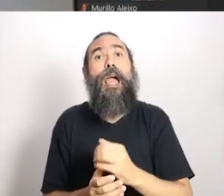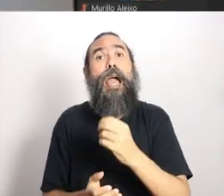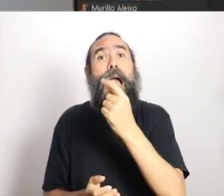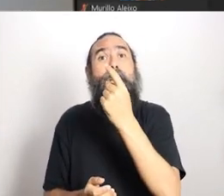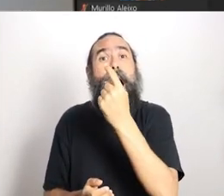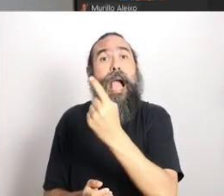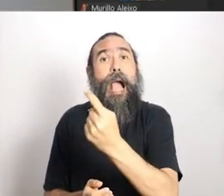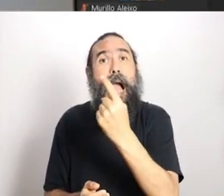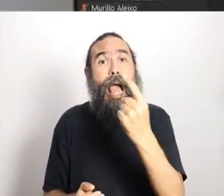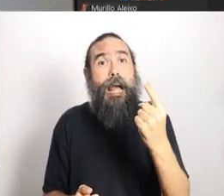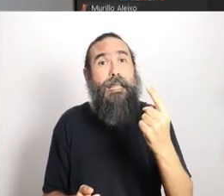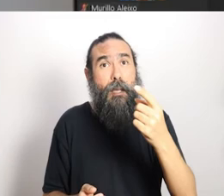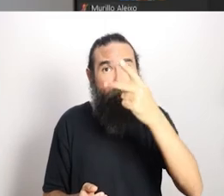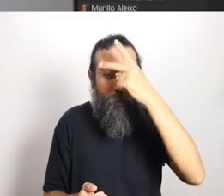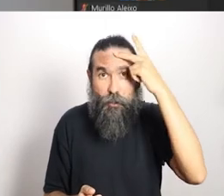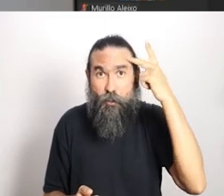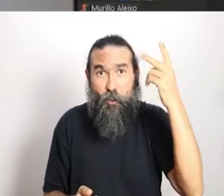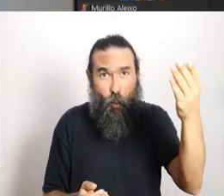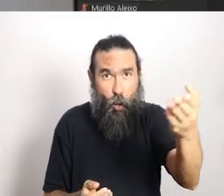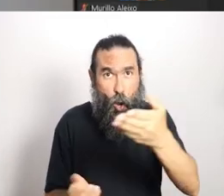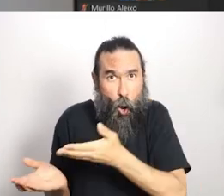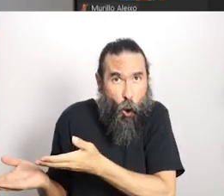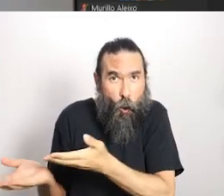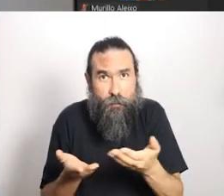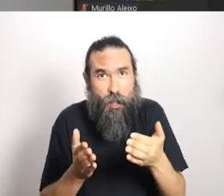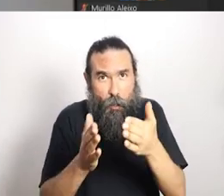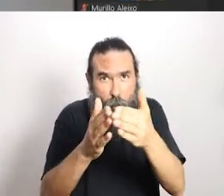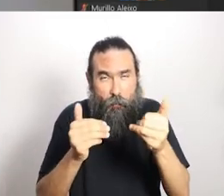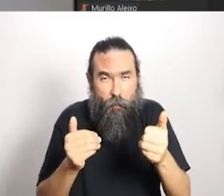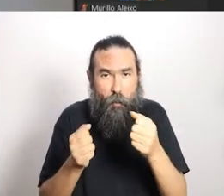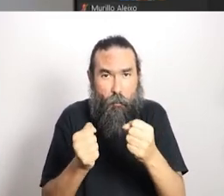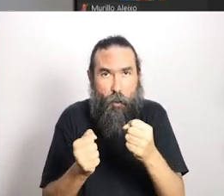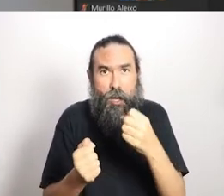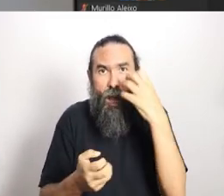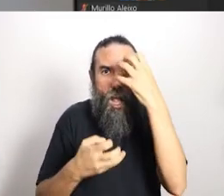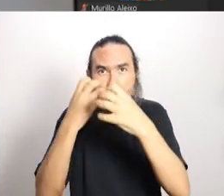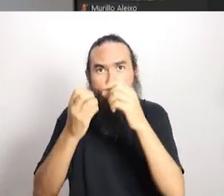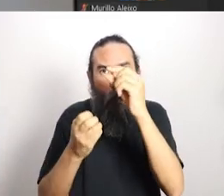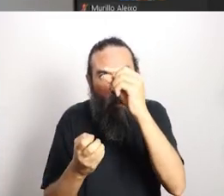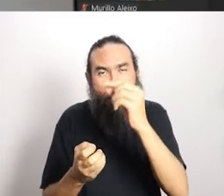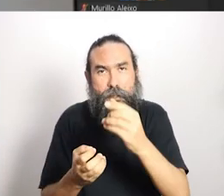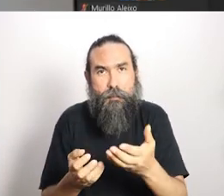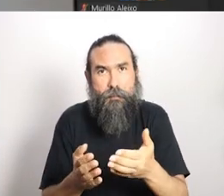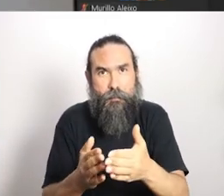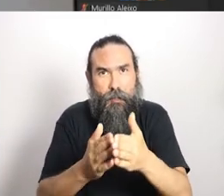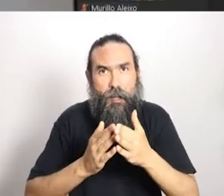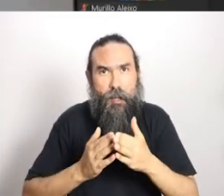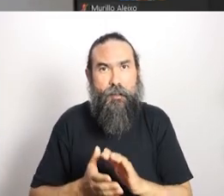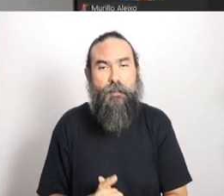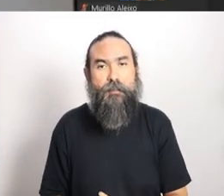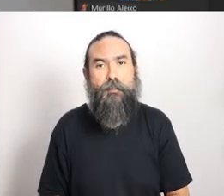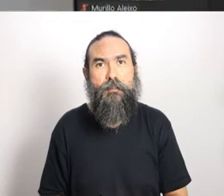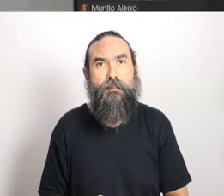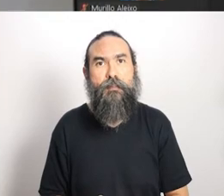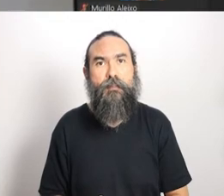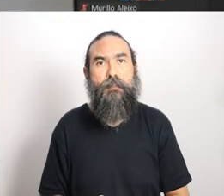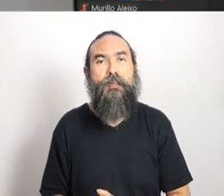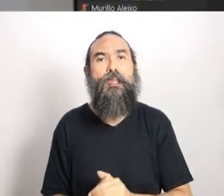cada cantadeira, vamos cantar um verso de despedida. A Cisca ali está aí ainda, ouvindo o pé da conversa?